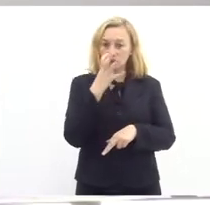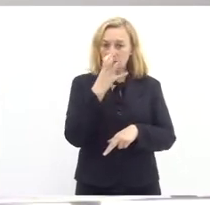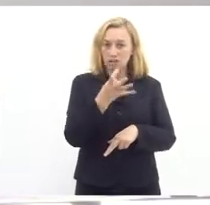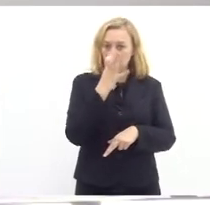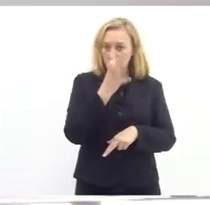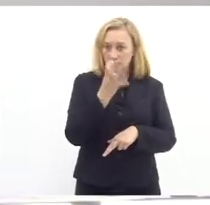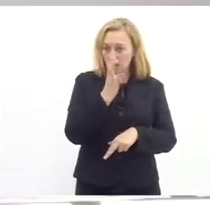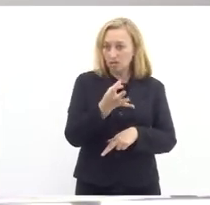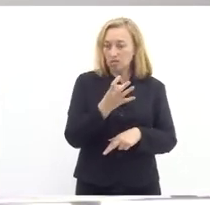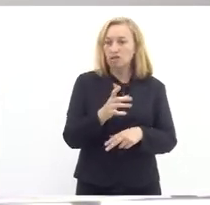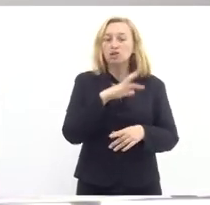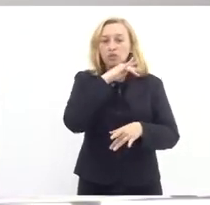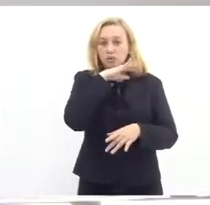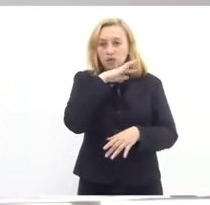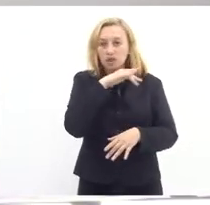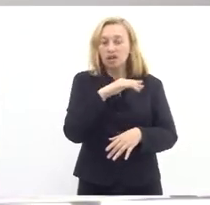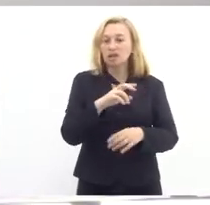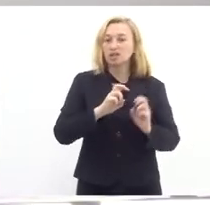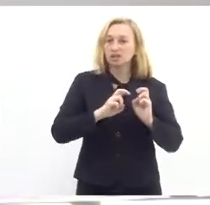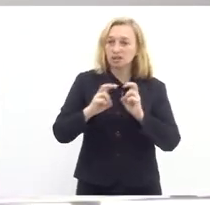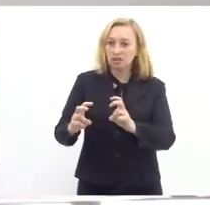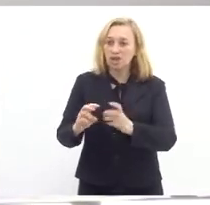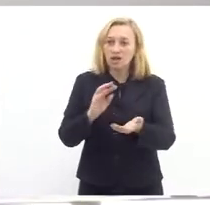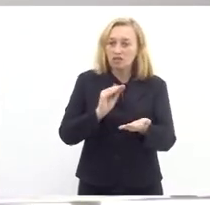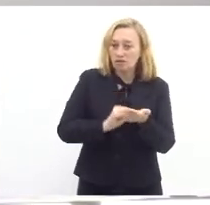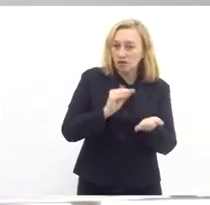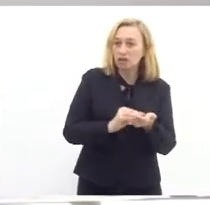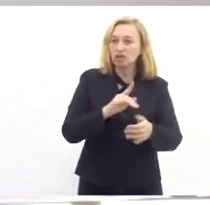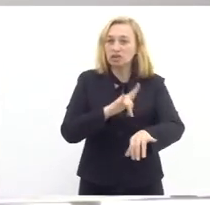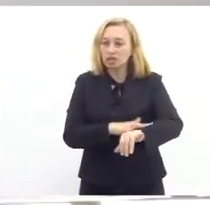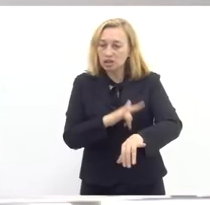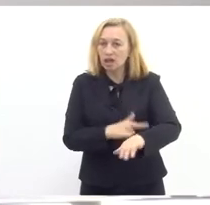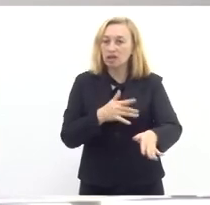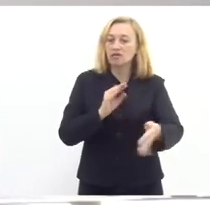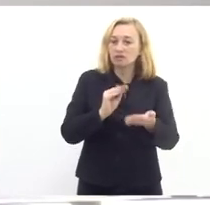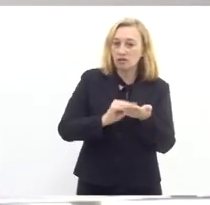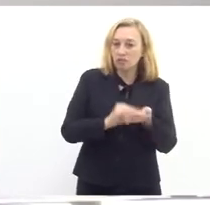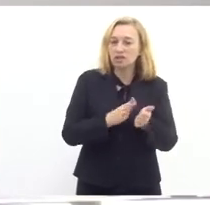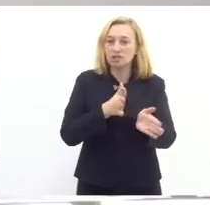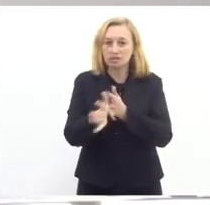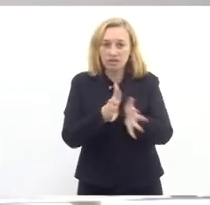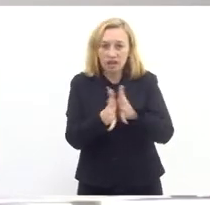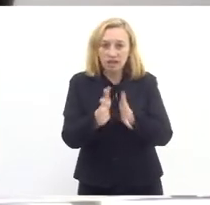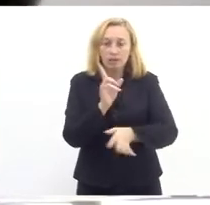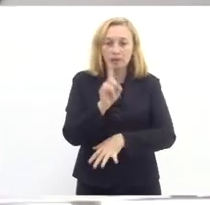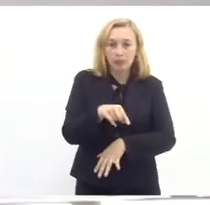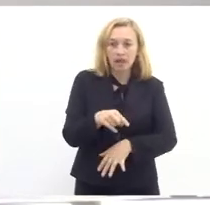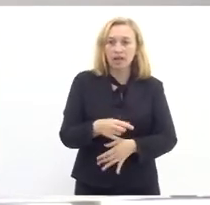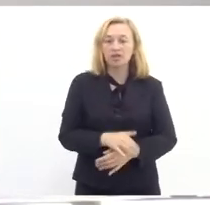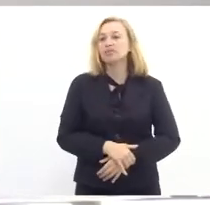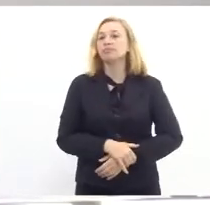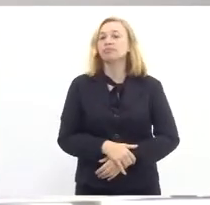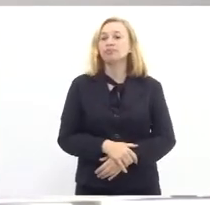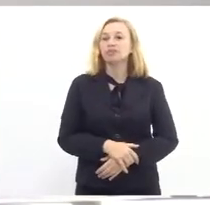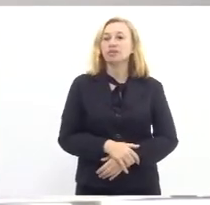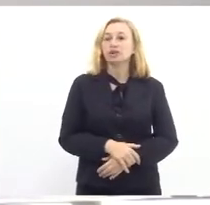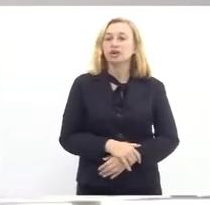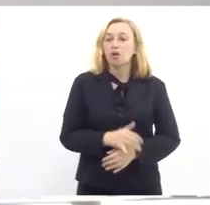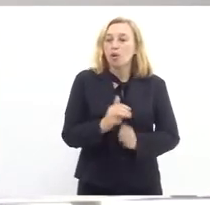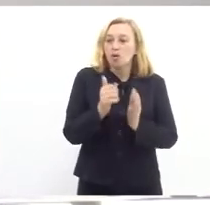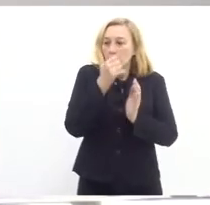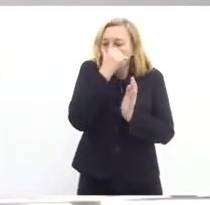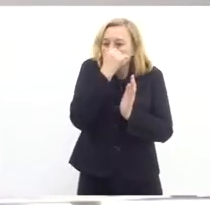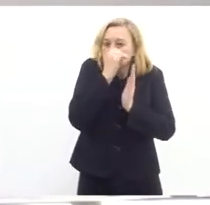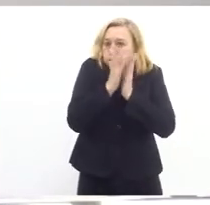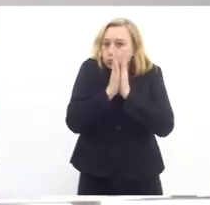falou da precariedade das estações, da falta de banheiro, da falta de acessibilidade, né, do desconforto passageiro, da